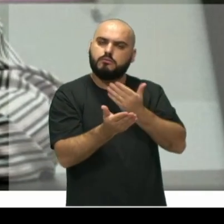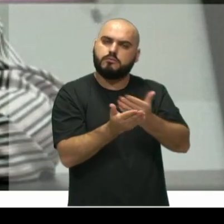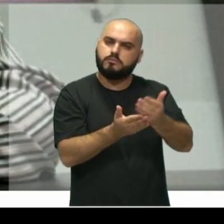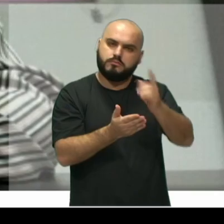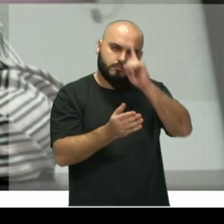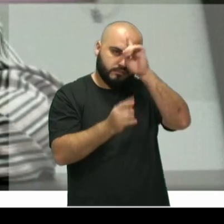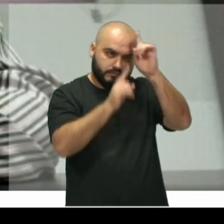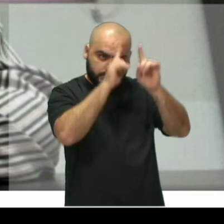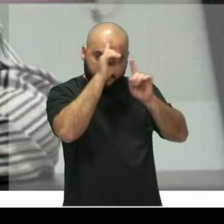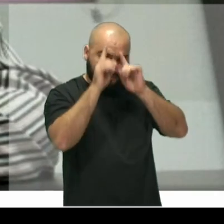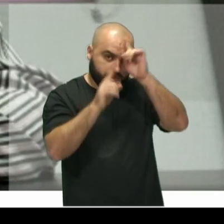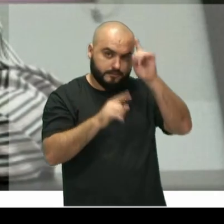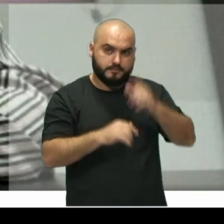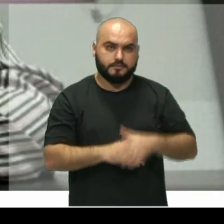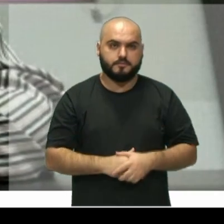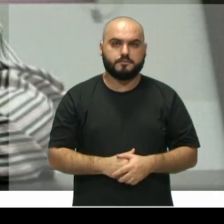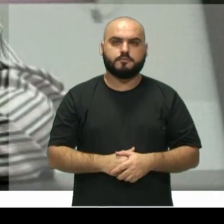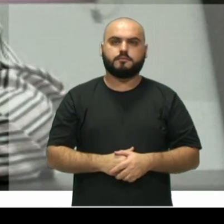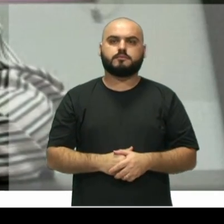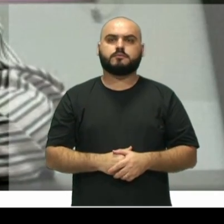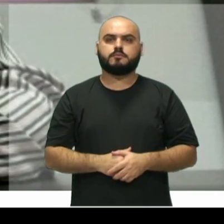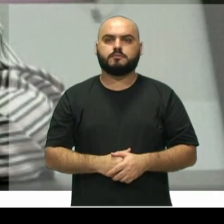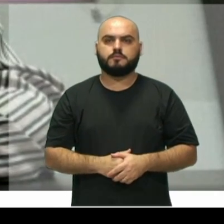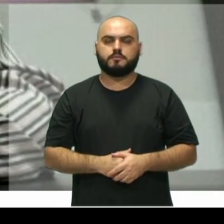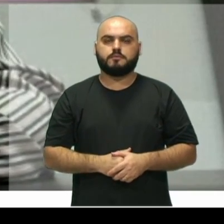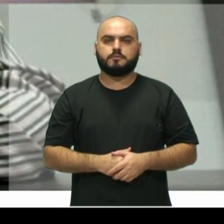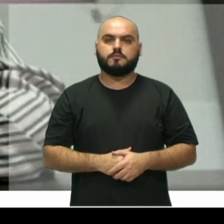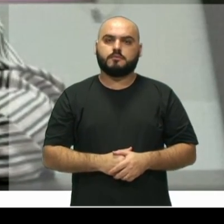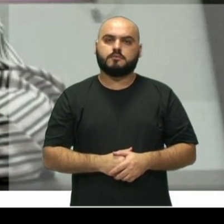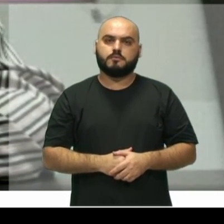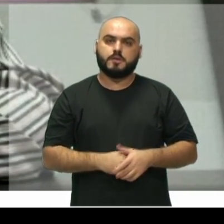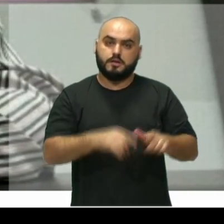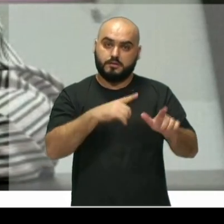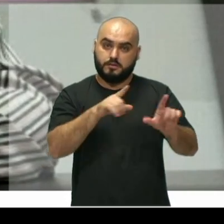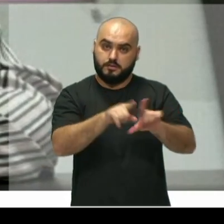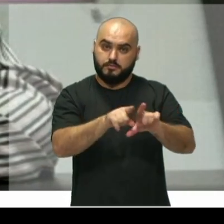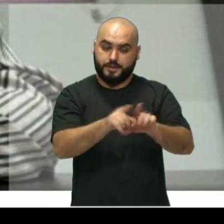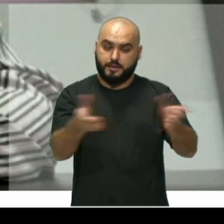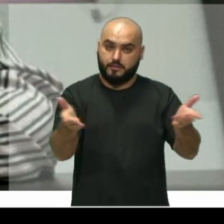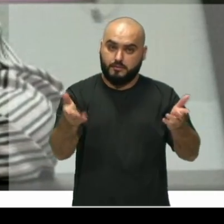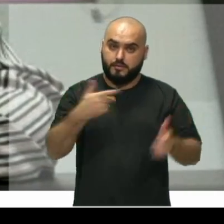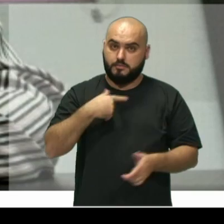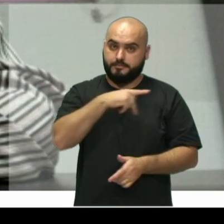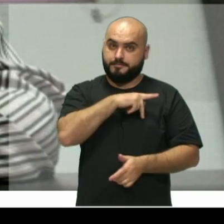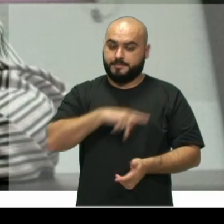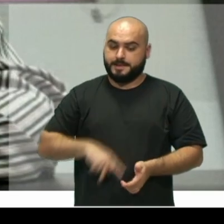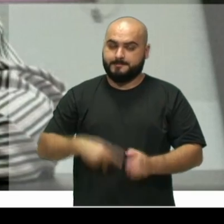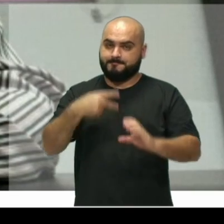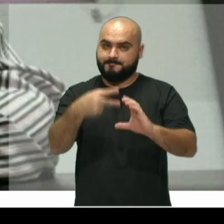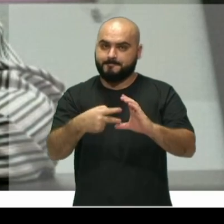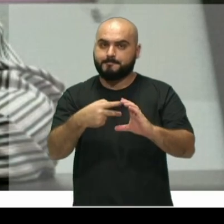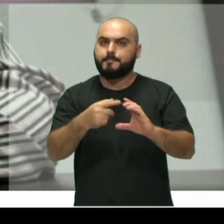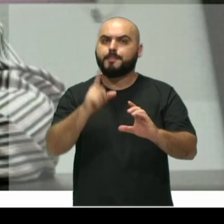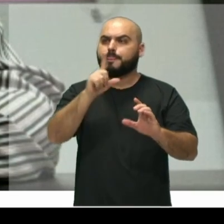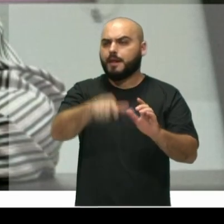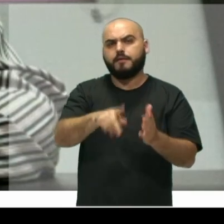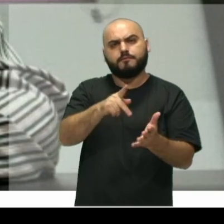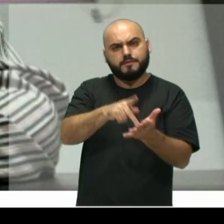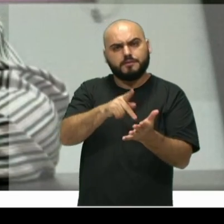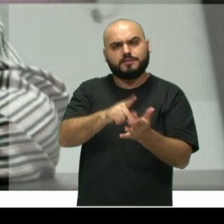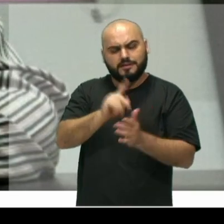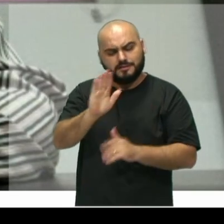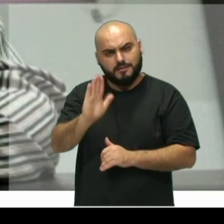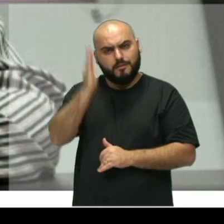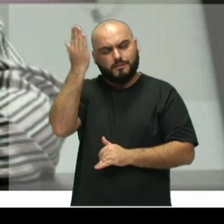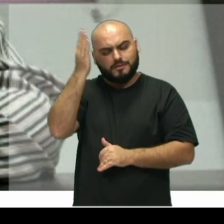Que tramita ainda, mas hoje eu não operacionalizo mais em razão de estar na presidência da Câmara, e é uma realidade que acontece bastante